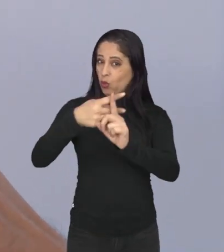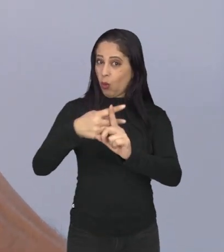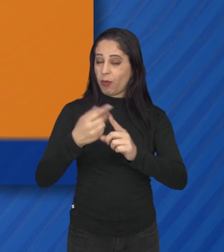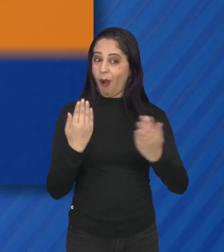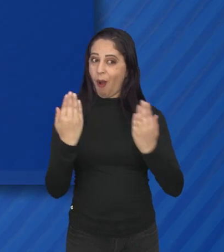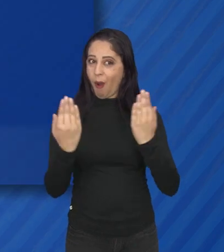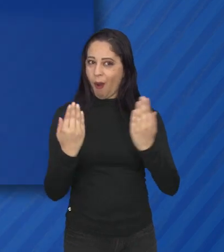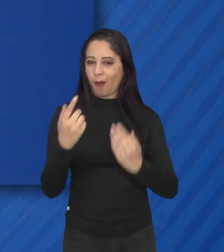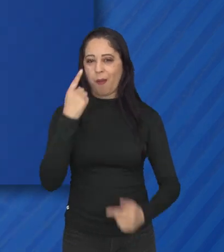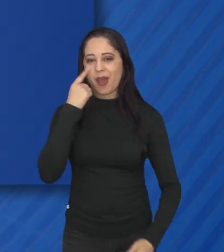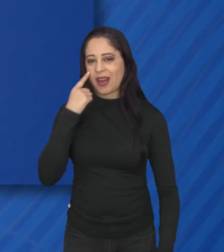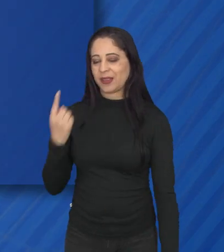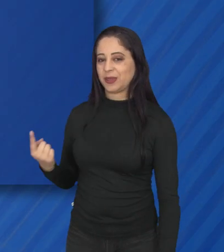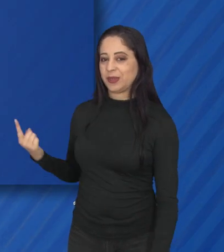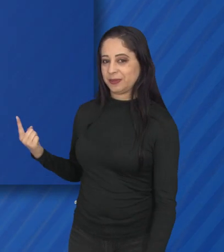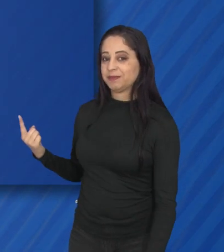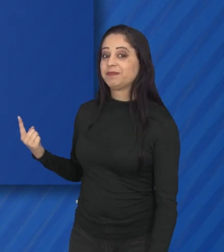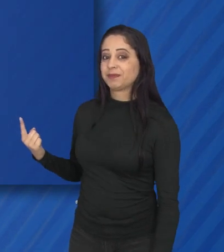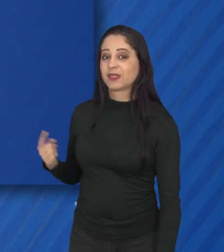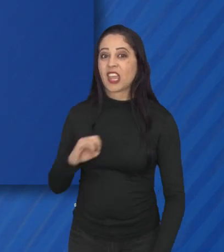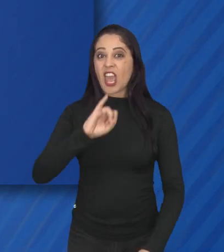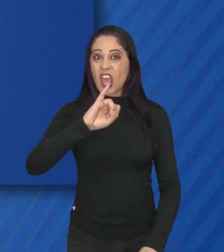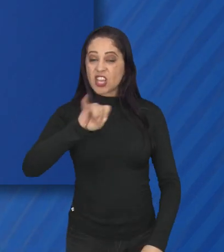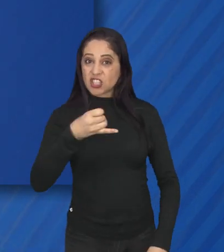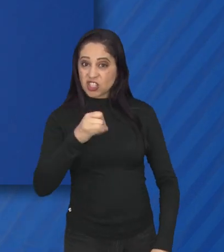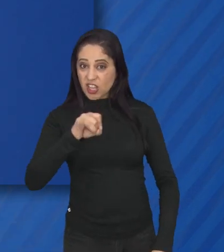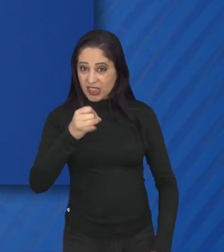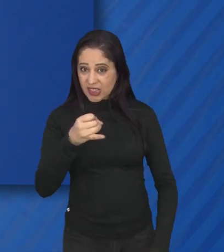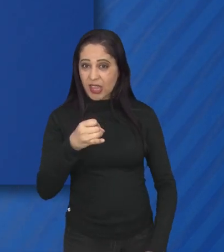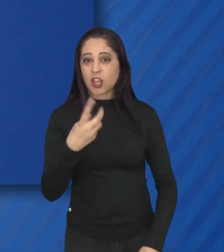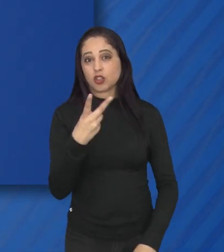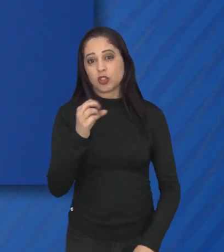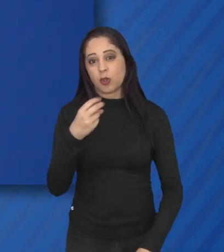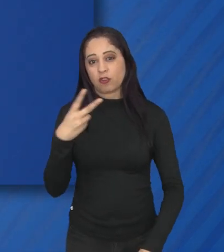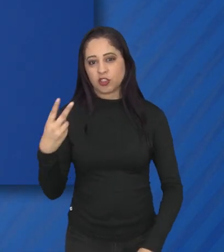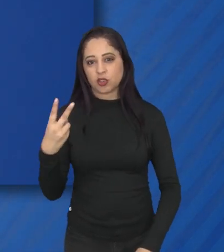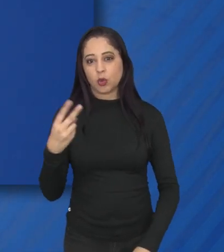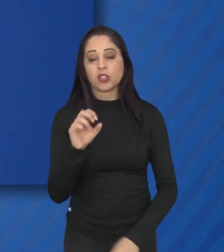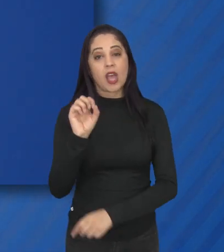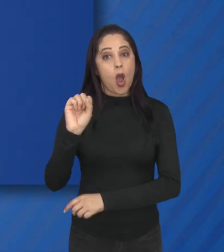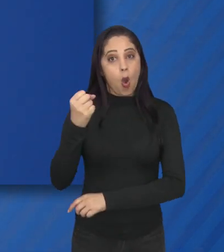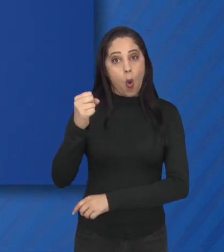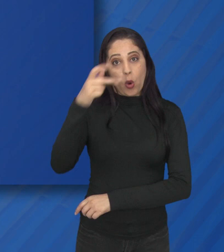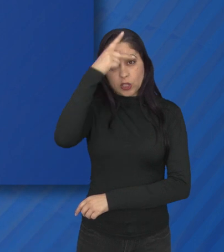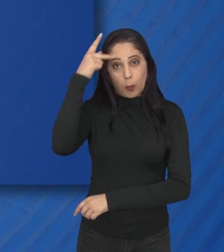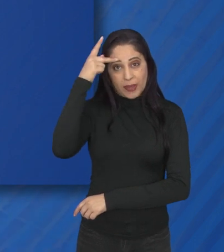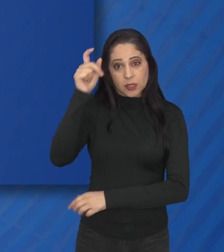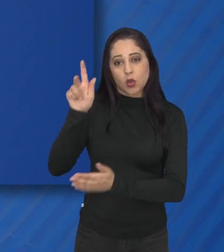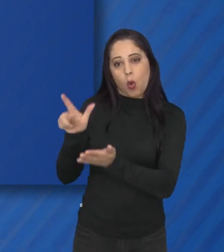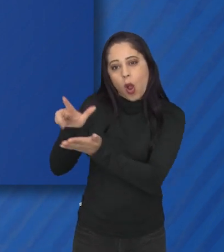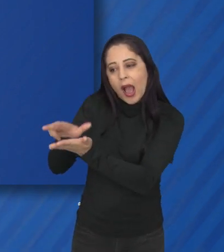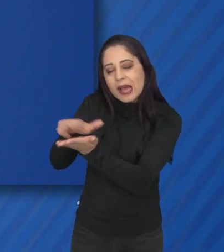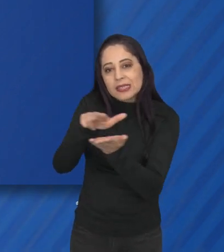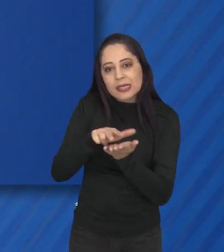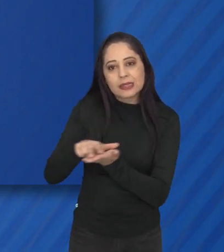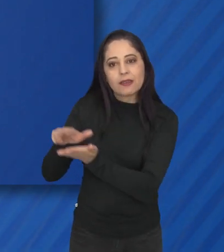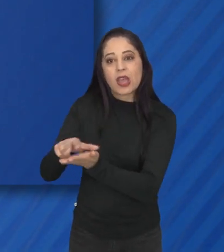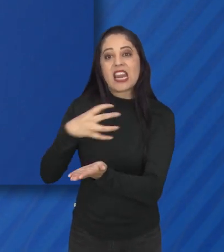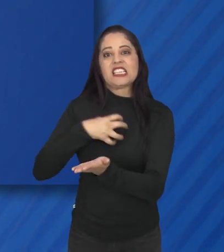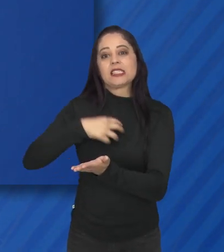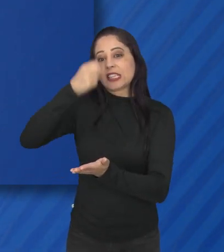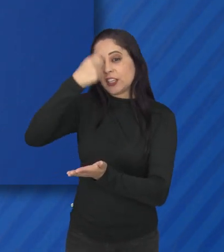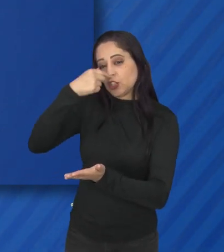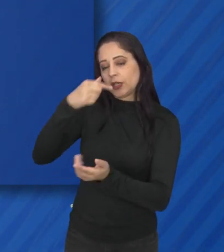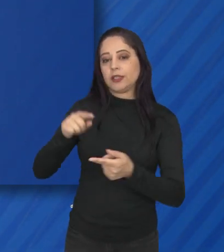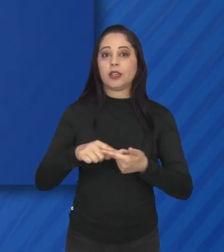do ano em janeiro de 2022 segundo a Prefeitura de São José dos Campos 8 pacientes foram internados por